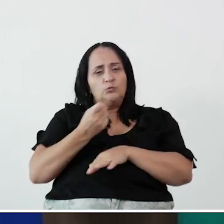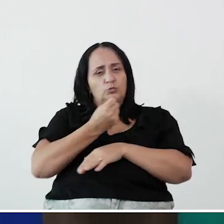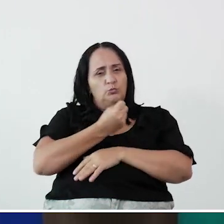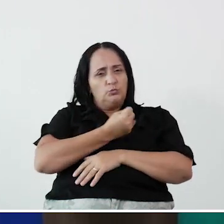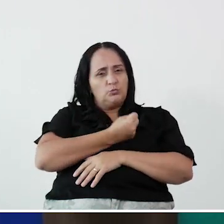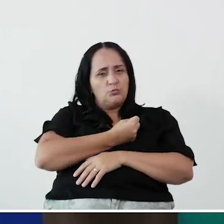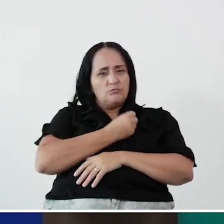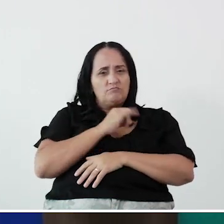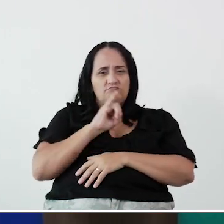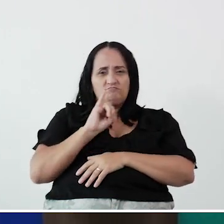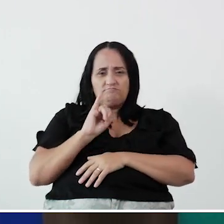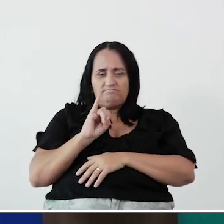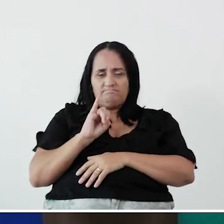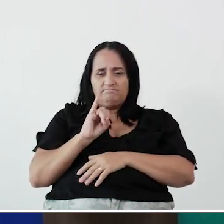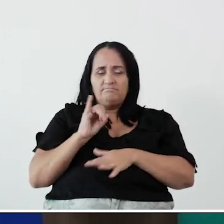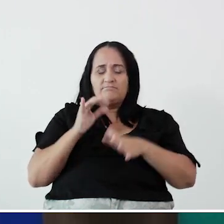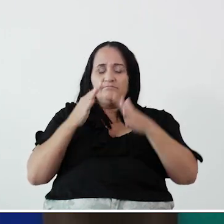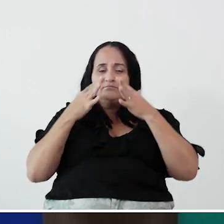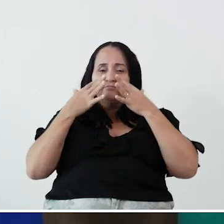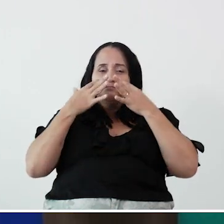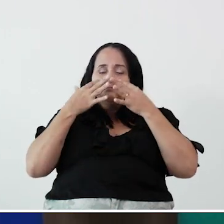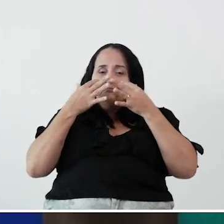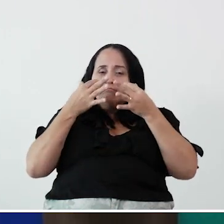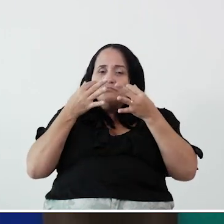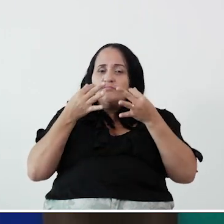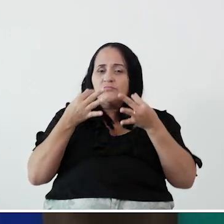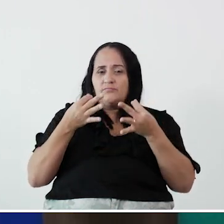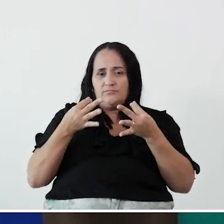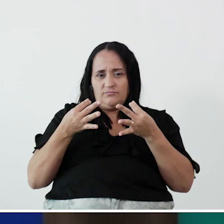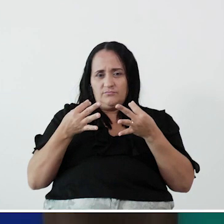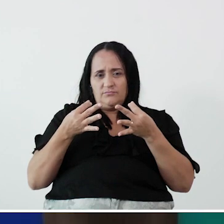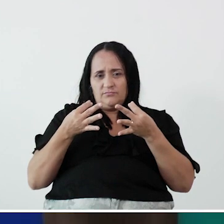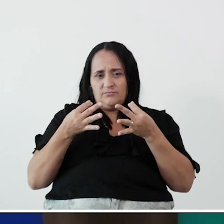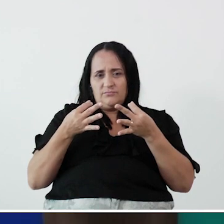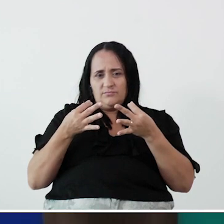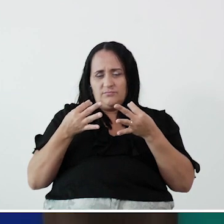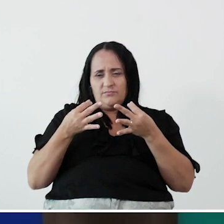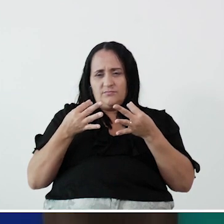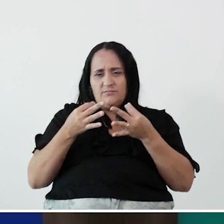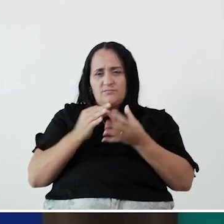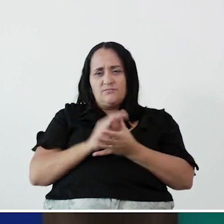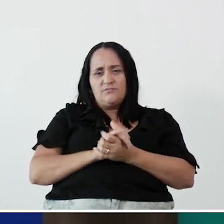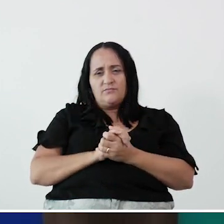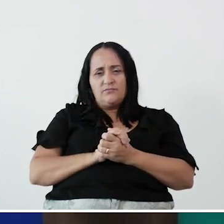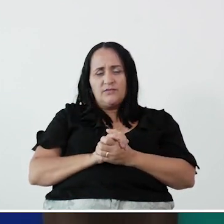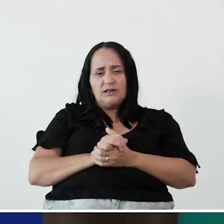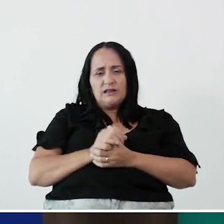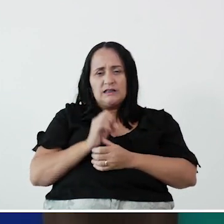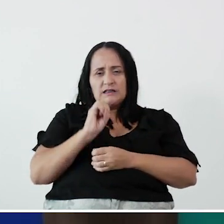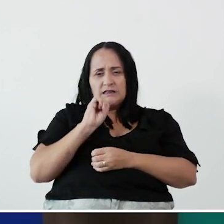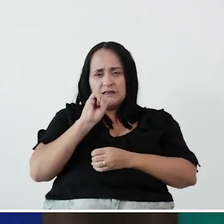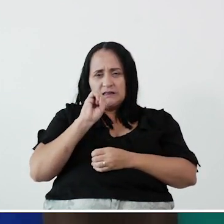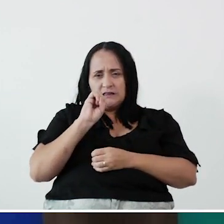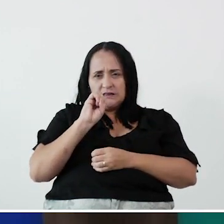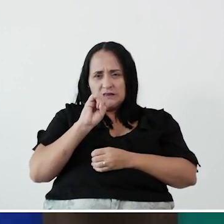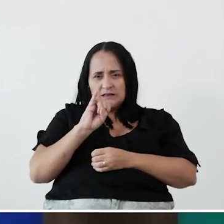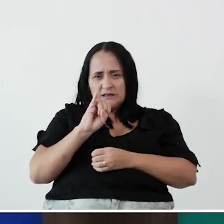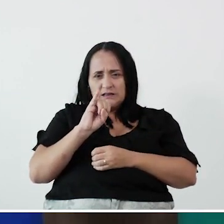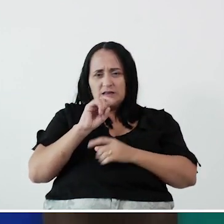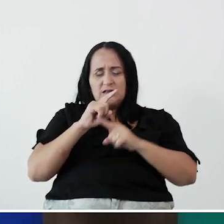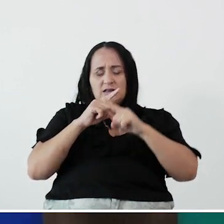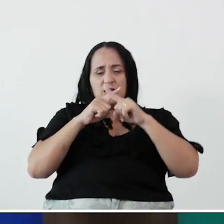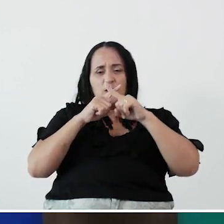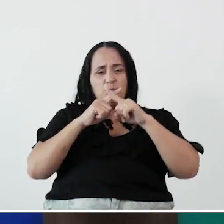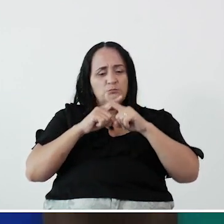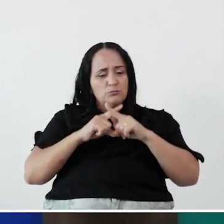de tudo a gente presta atenção aos sinais dos números que estão operando. Se eu estou multiplicando